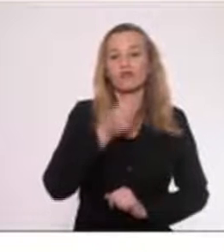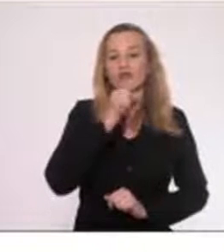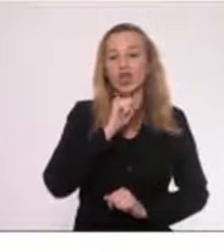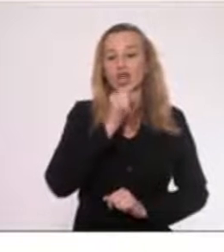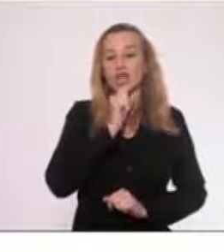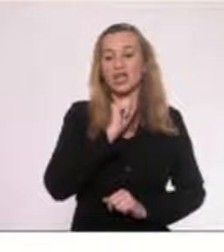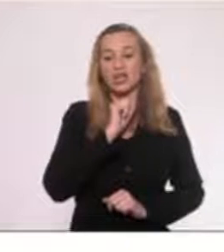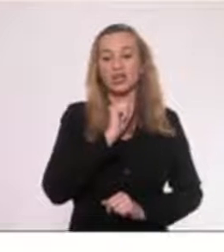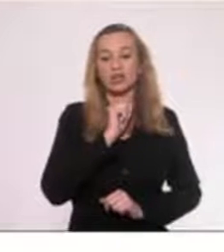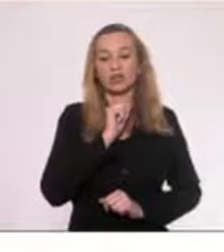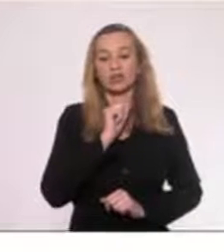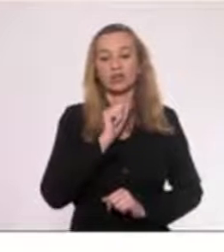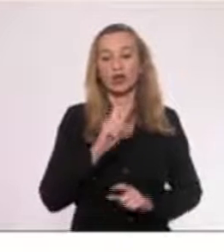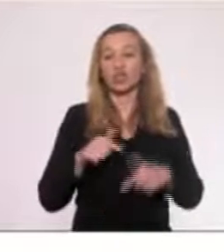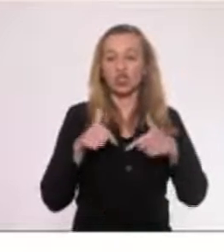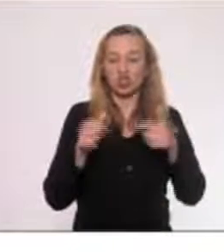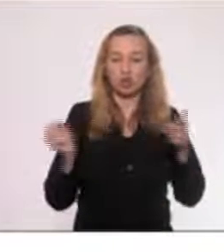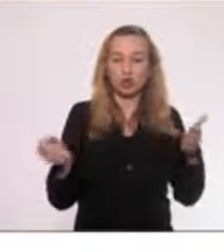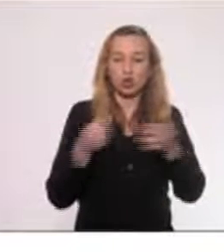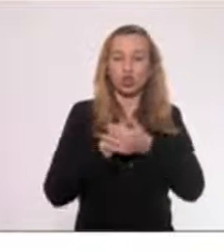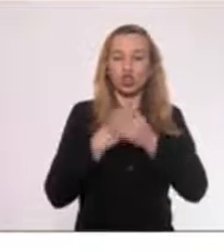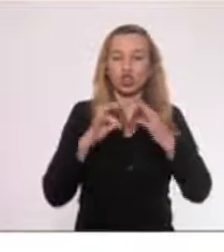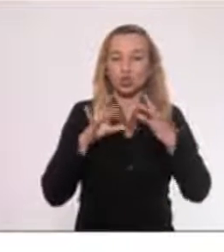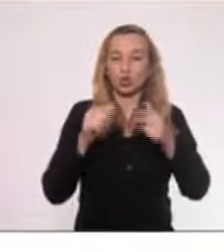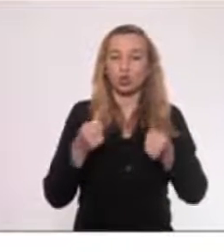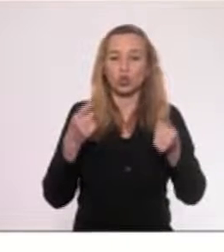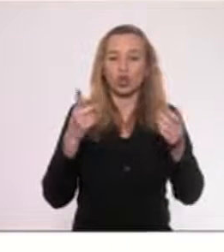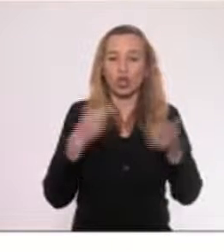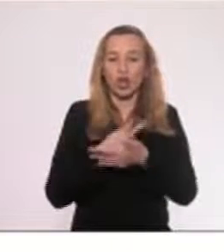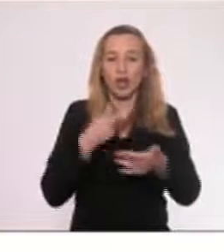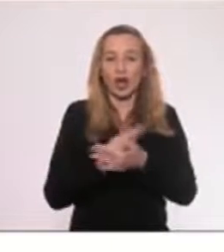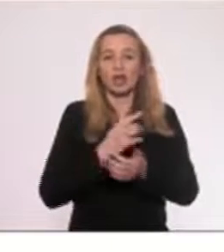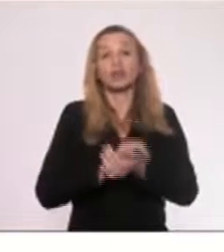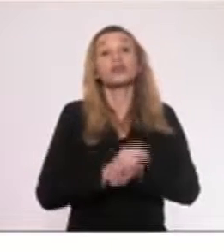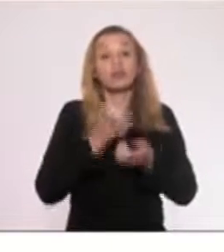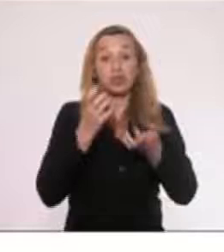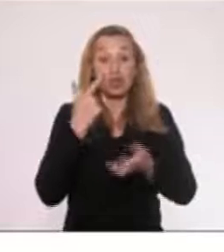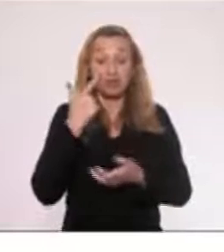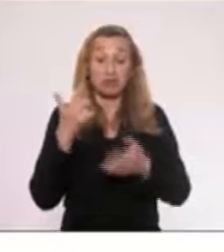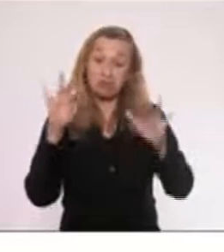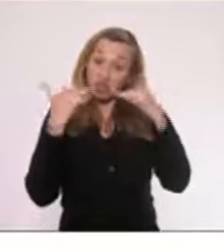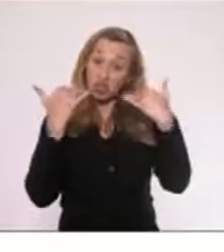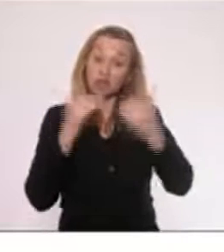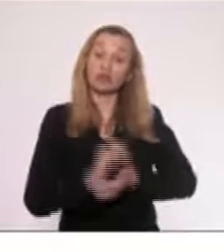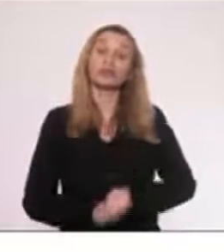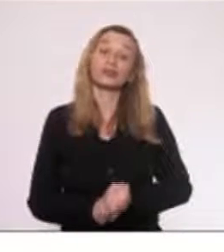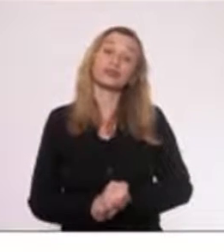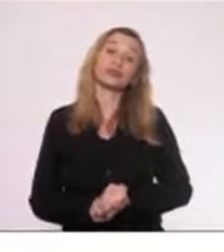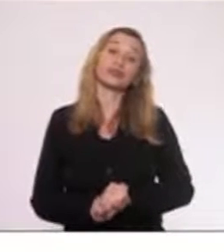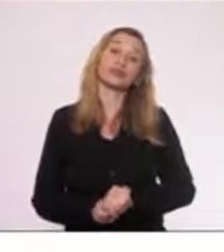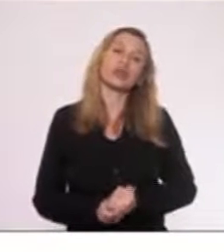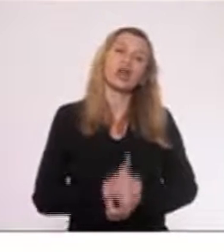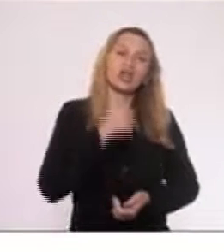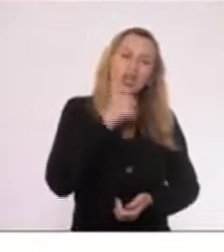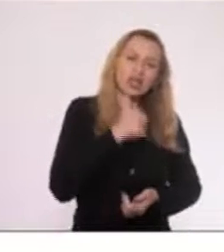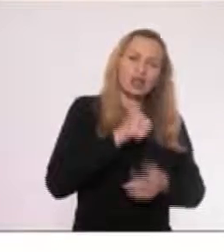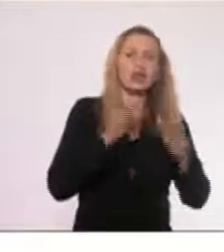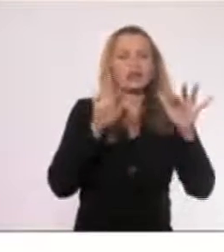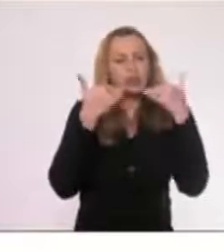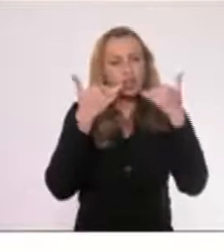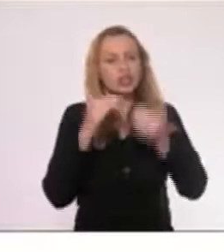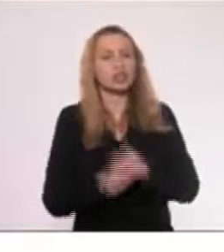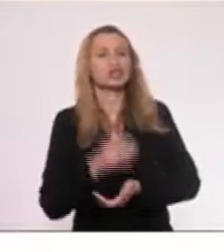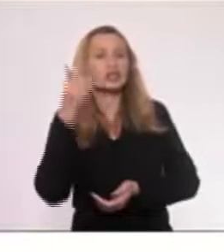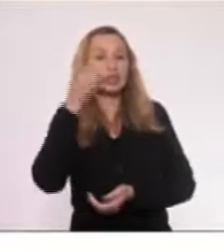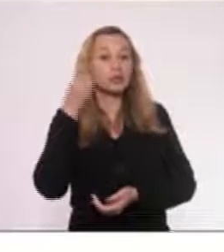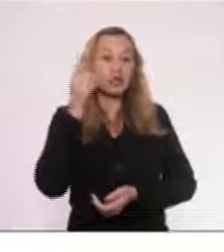esconder debaixo dos panos tudo o que há de podre. Eu quero que o senhor preste atenção, e a senhora preste atenção no